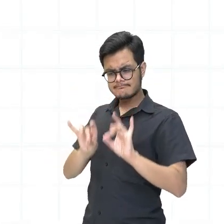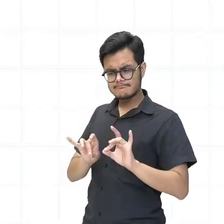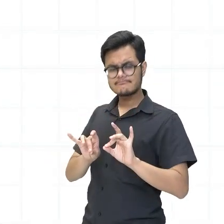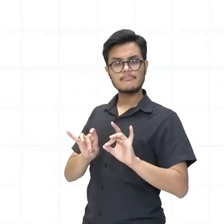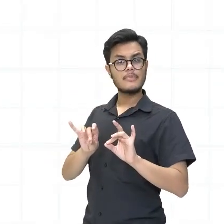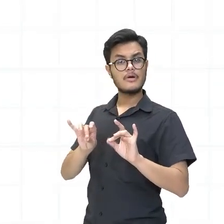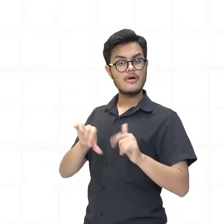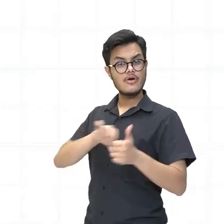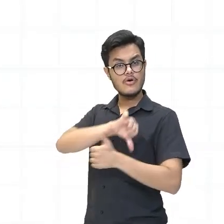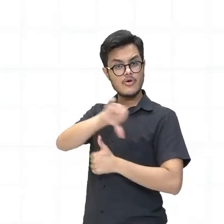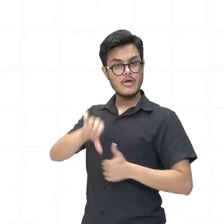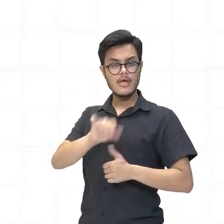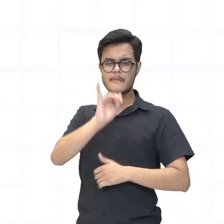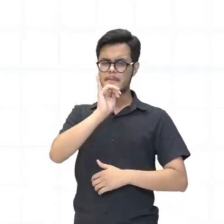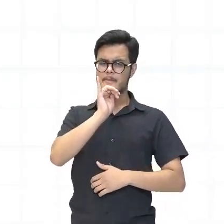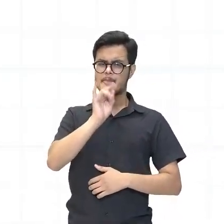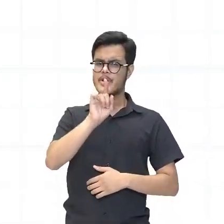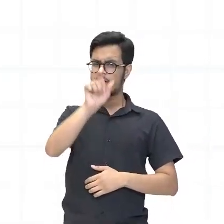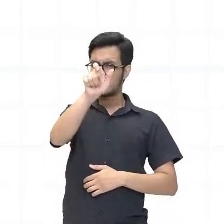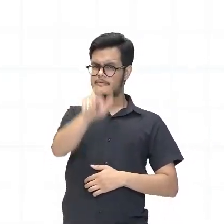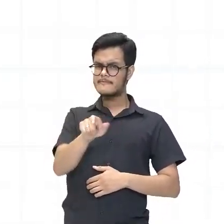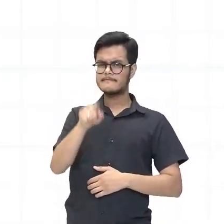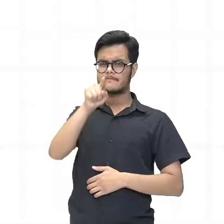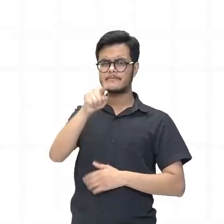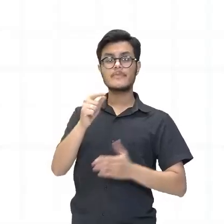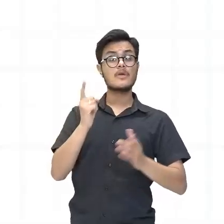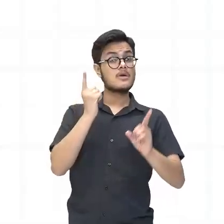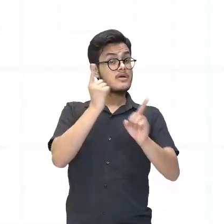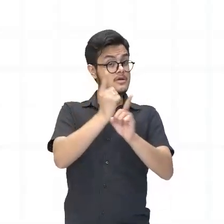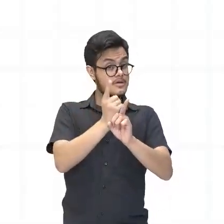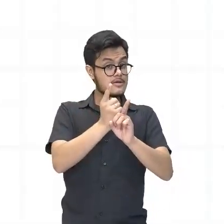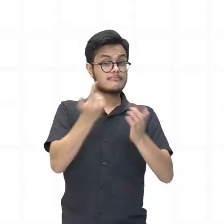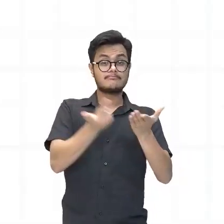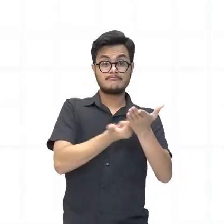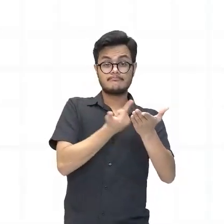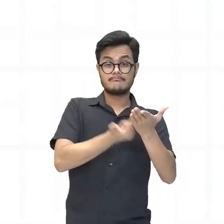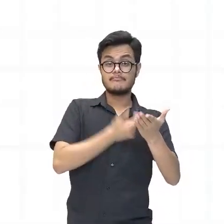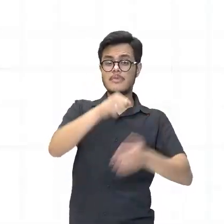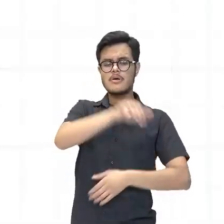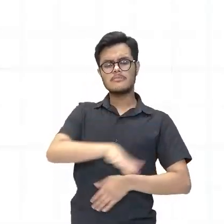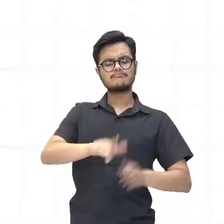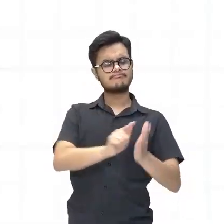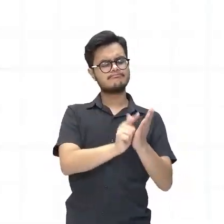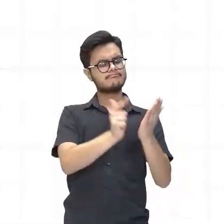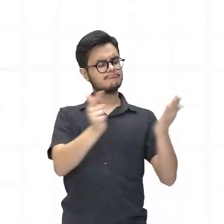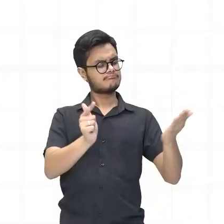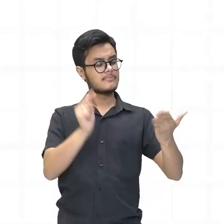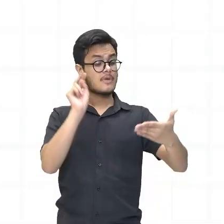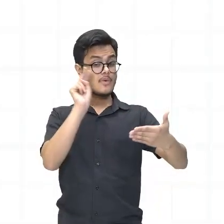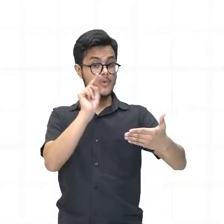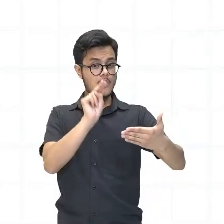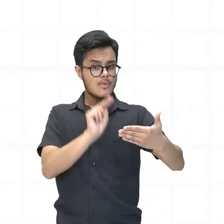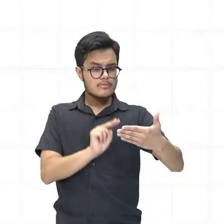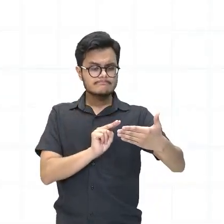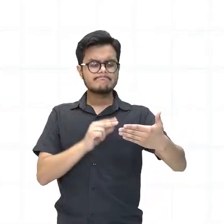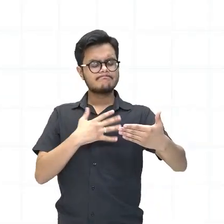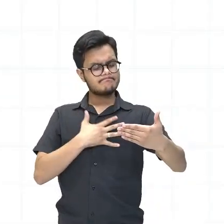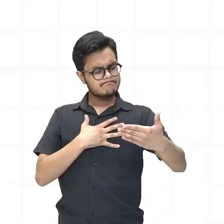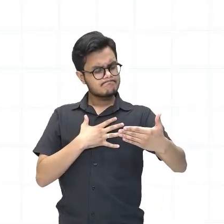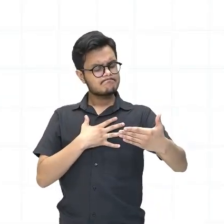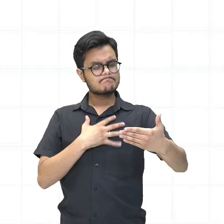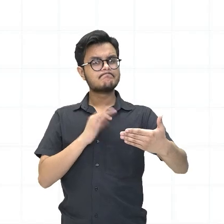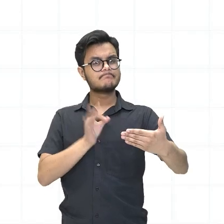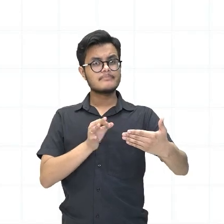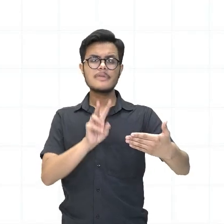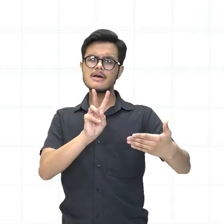que acha essa reportagem, que tenha curiosidade, faça a leitura, né, e perceba todos os elementos